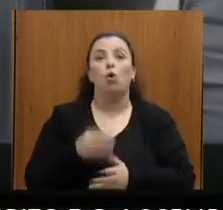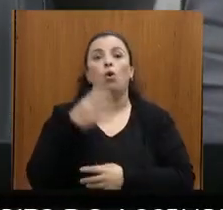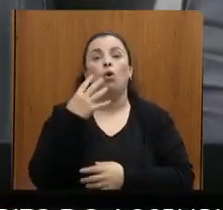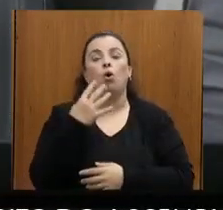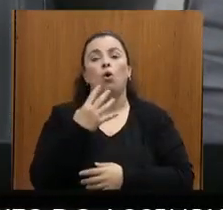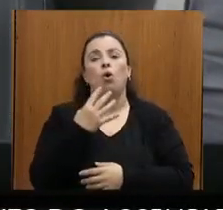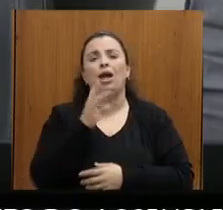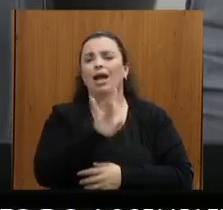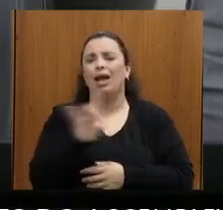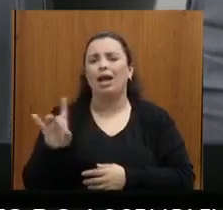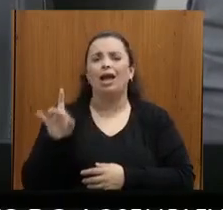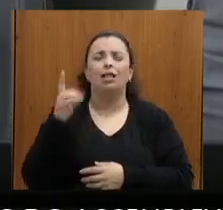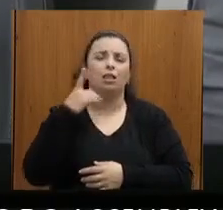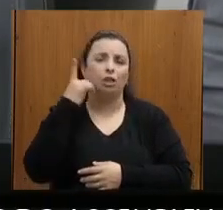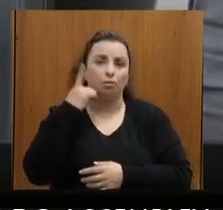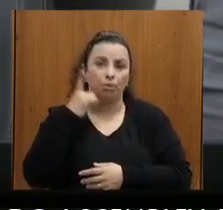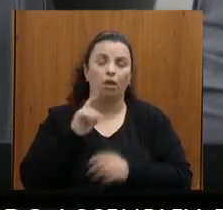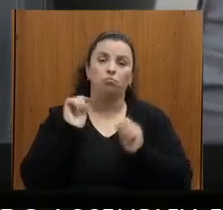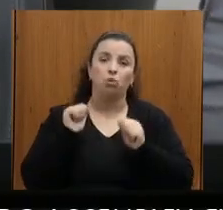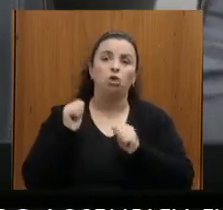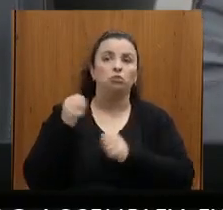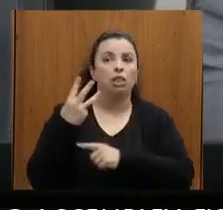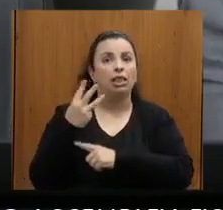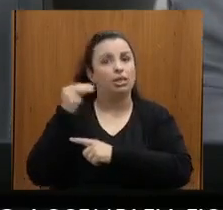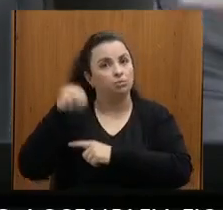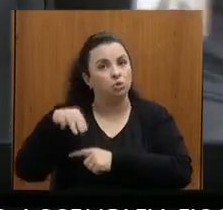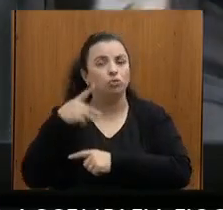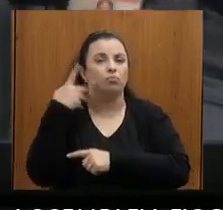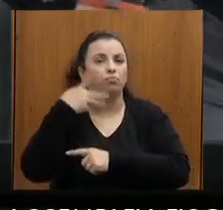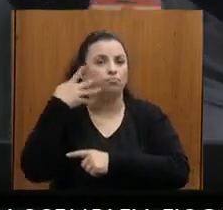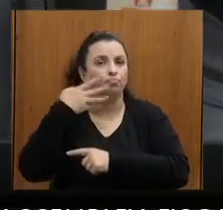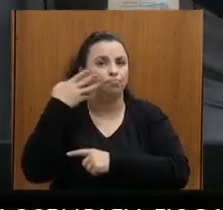fazer uma interpelação pelo prazo de 3 minutos.